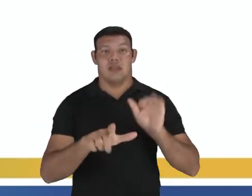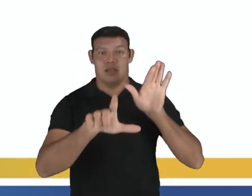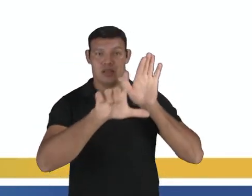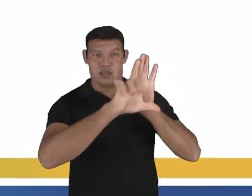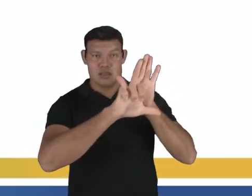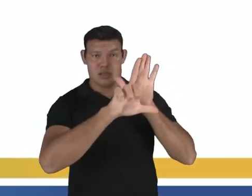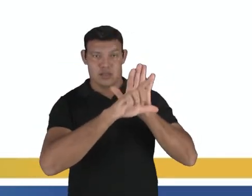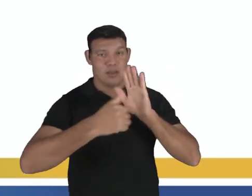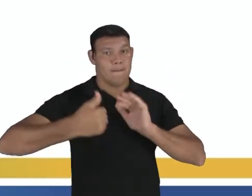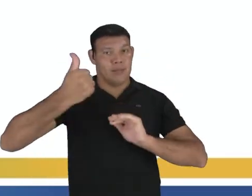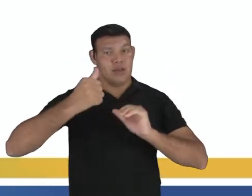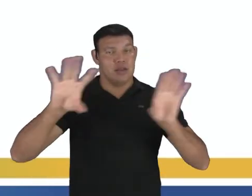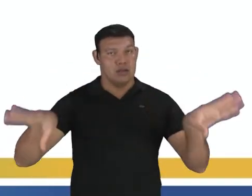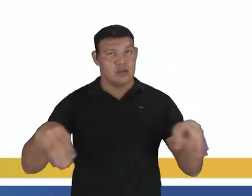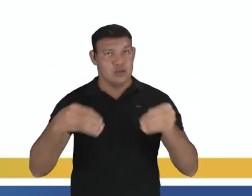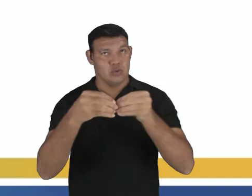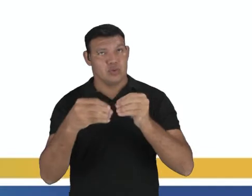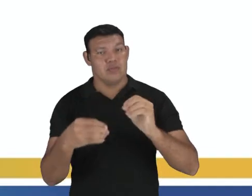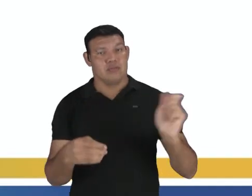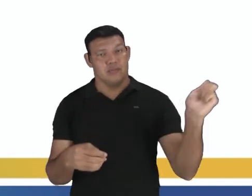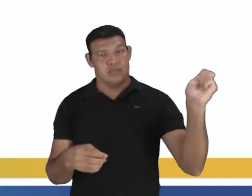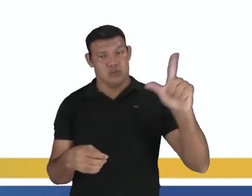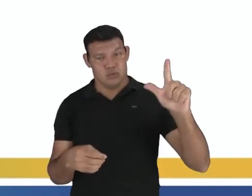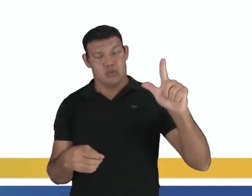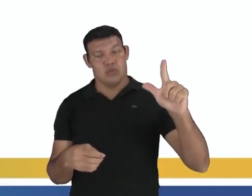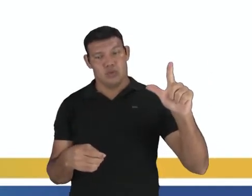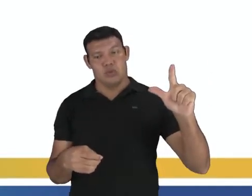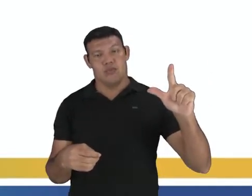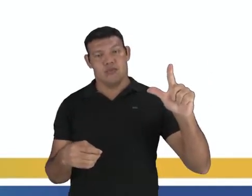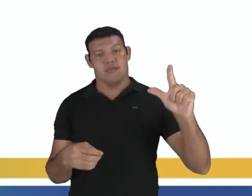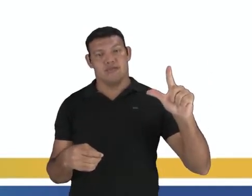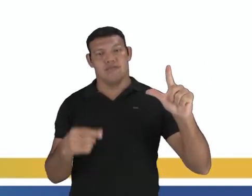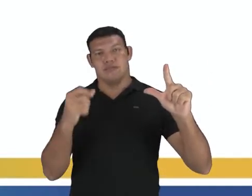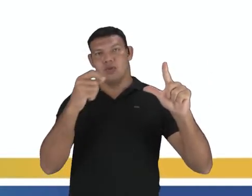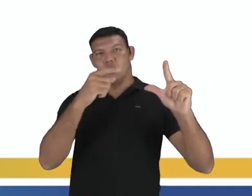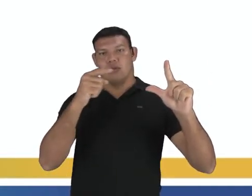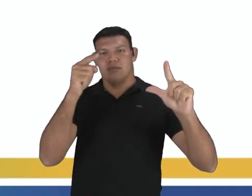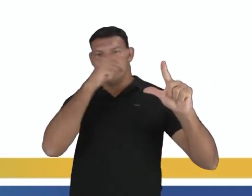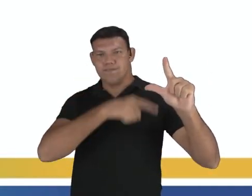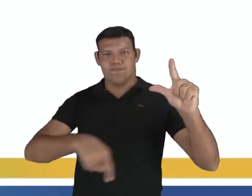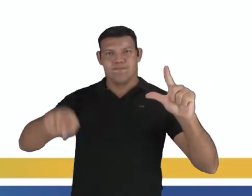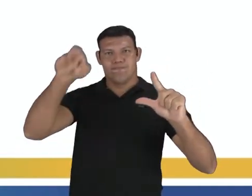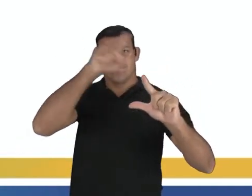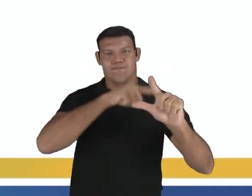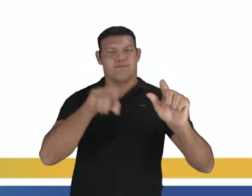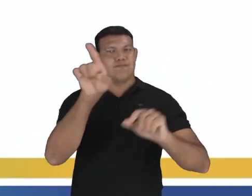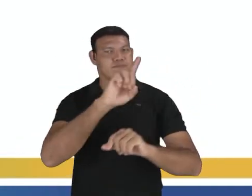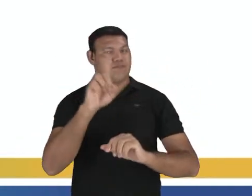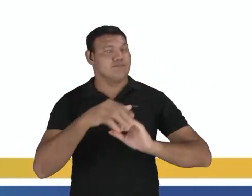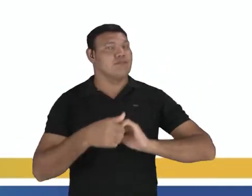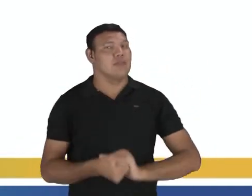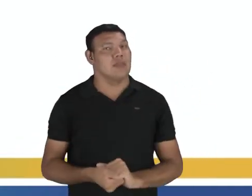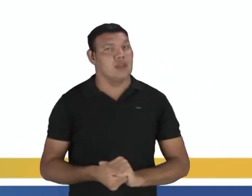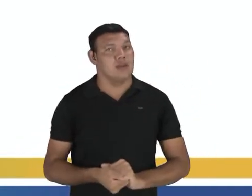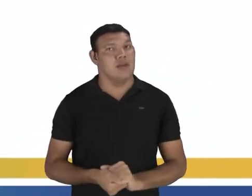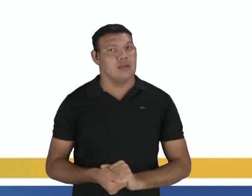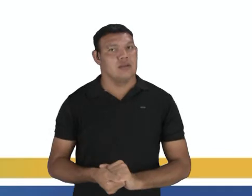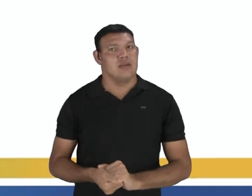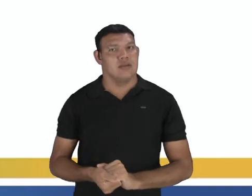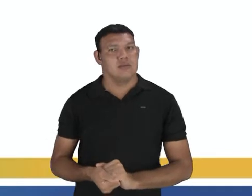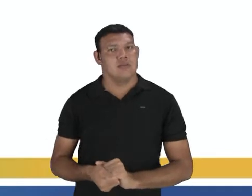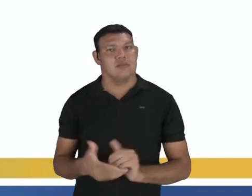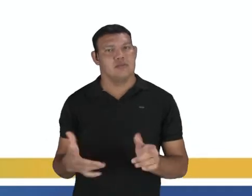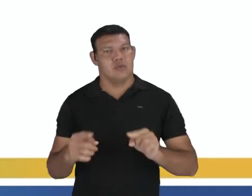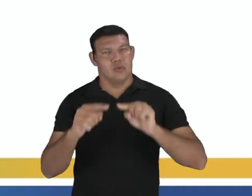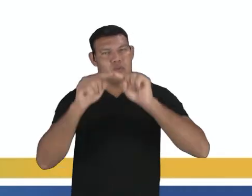quê? O Sol vai estar deslocado em um desses focos, e a órbita ele não é mais um círculo, ele tem uma excentricidade, digamos